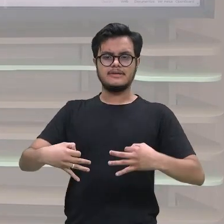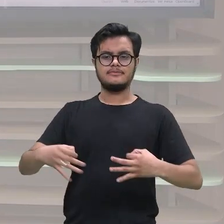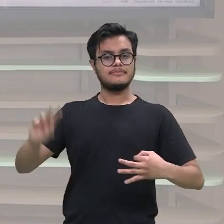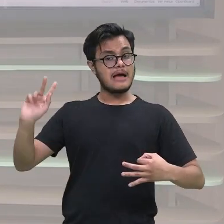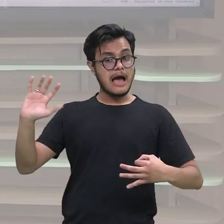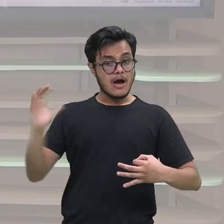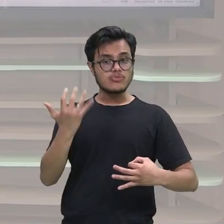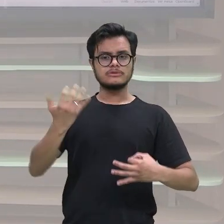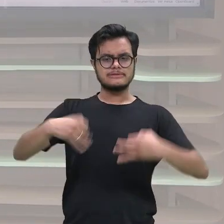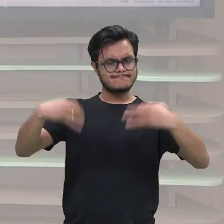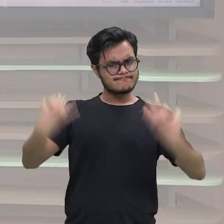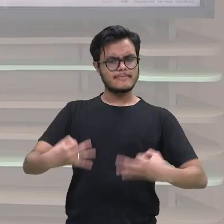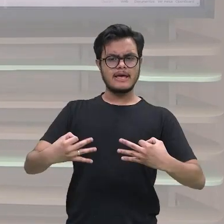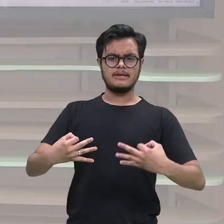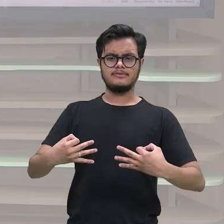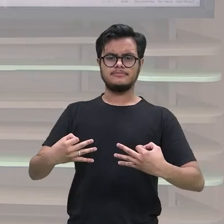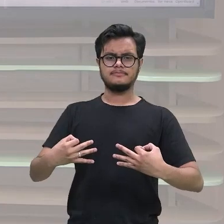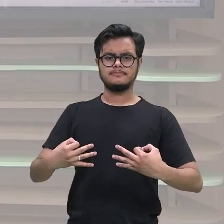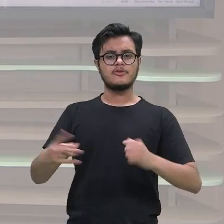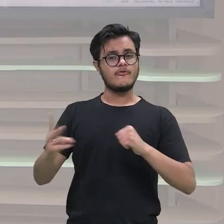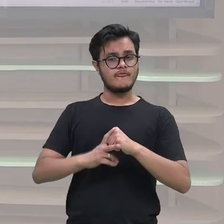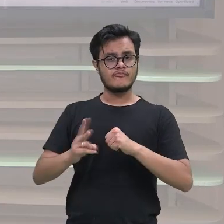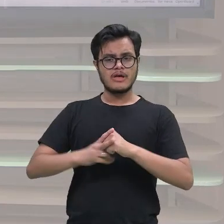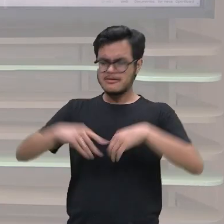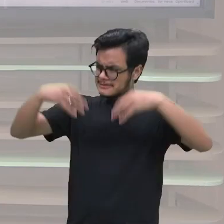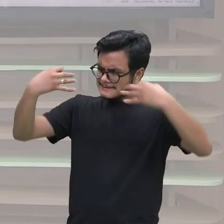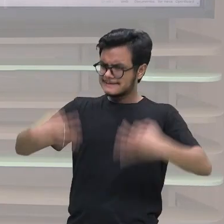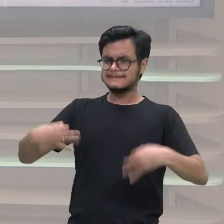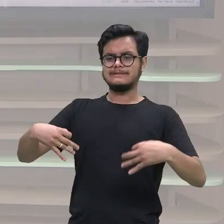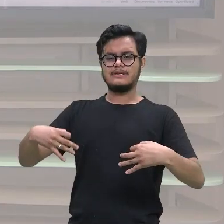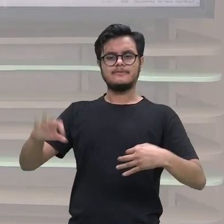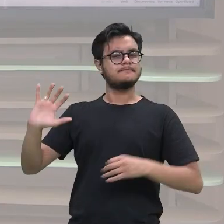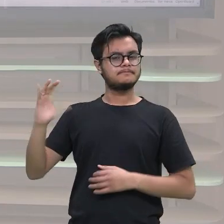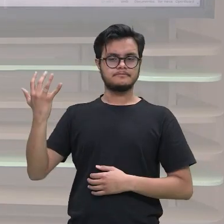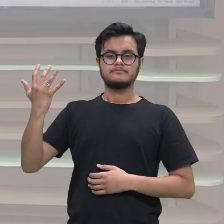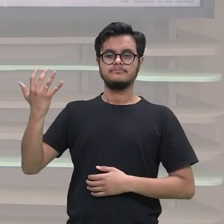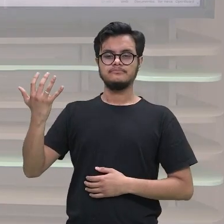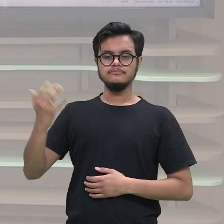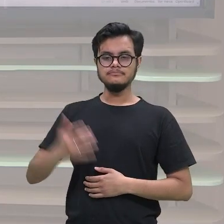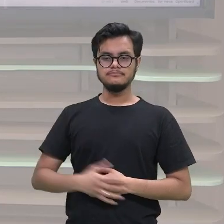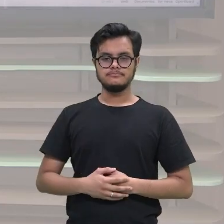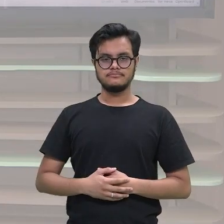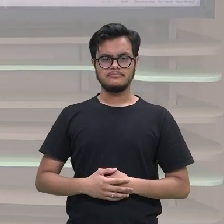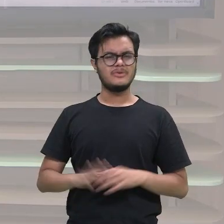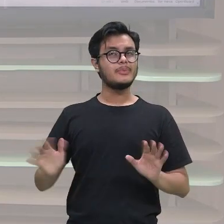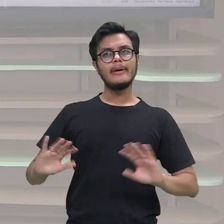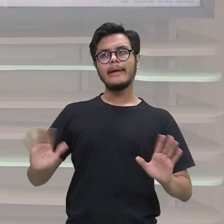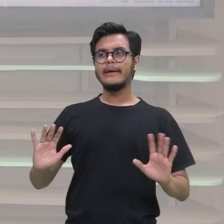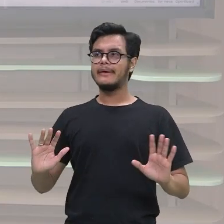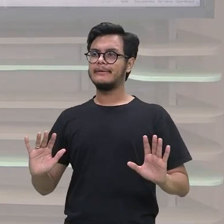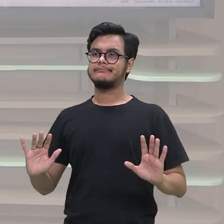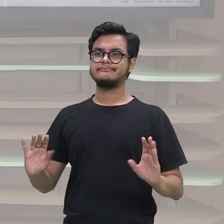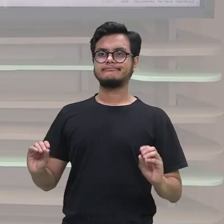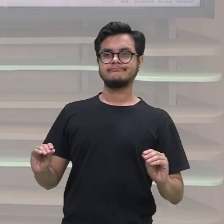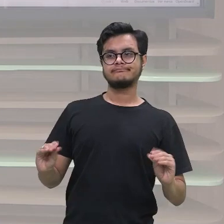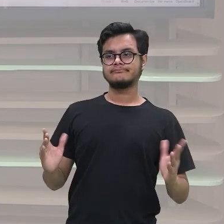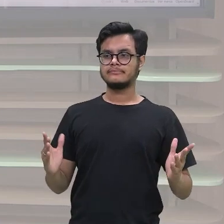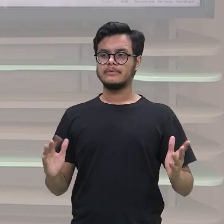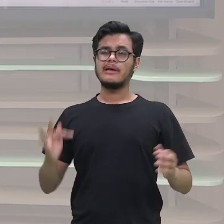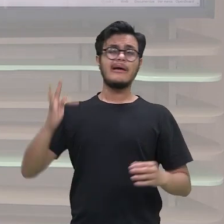certeza. O verbo ele vai indicar uma certeza da ação. Não é algo que